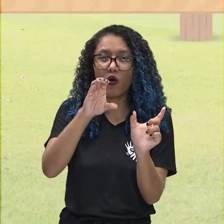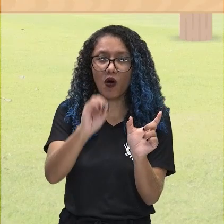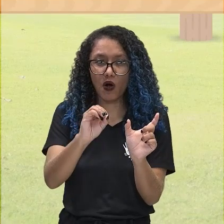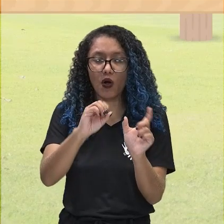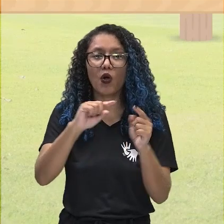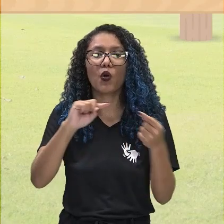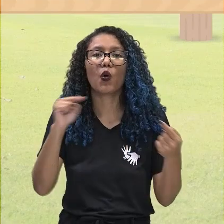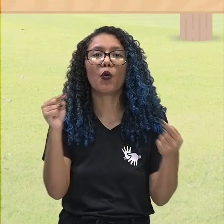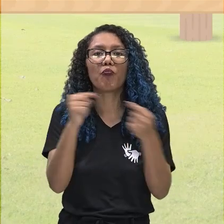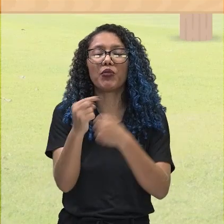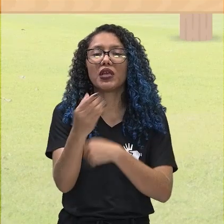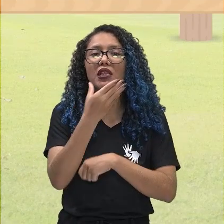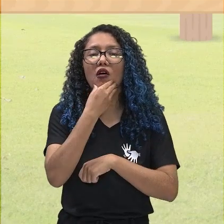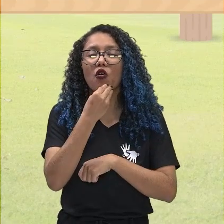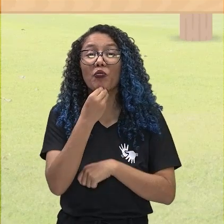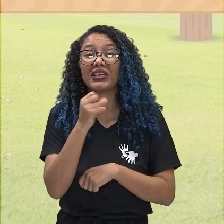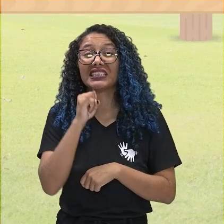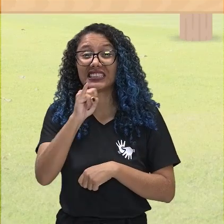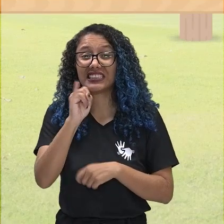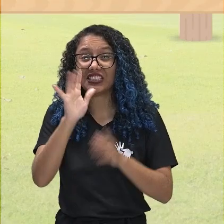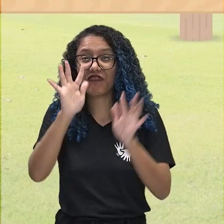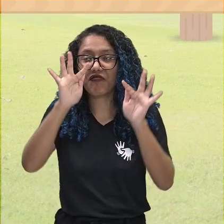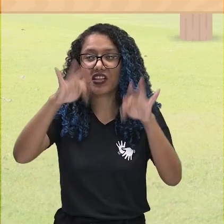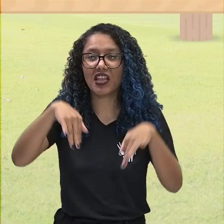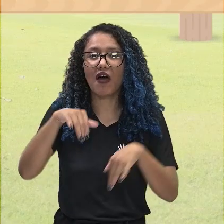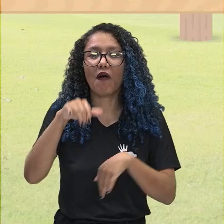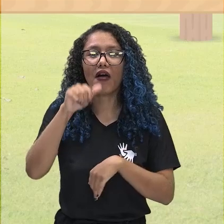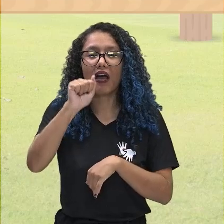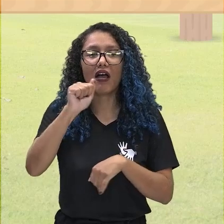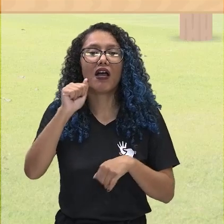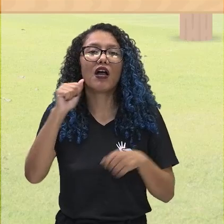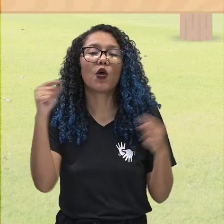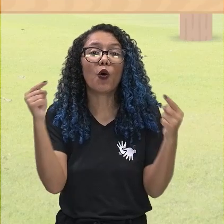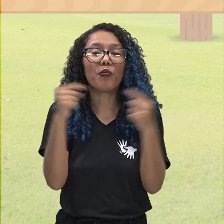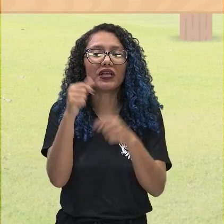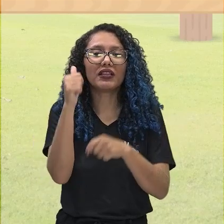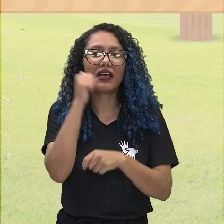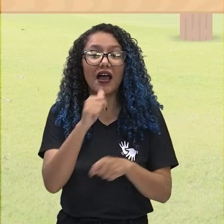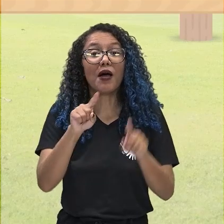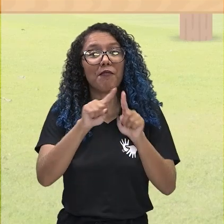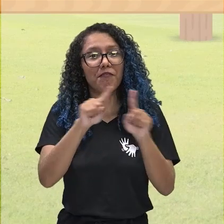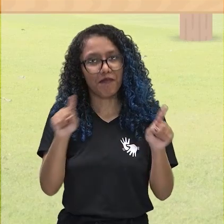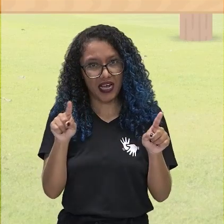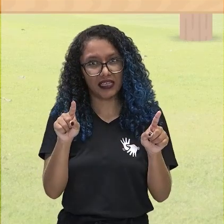são femininas. Mas, como em qualquer idioma, há sim as suas